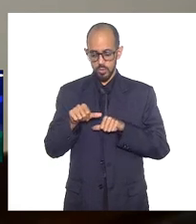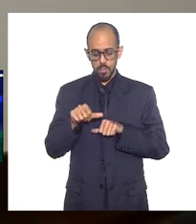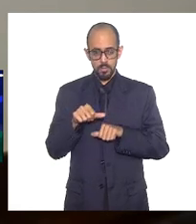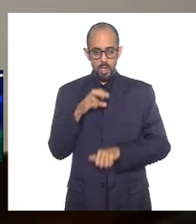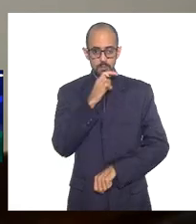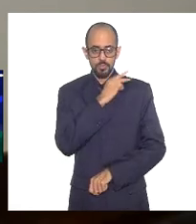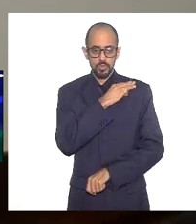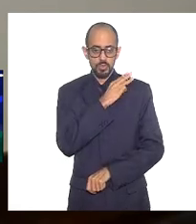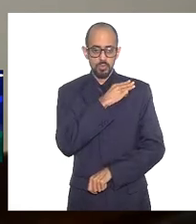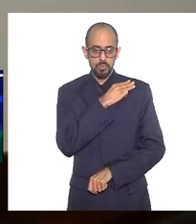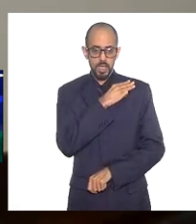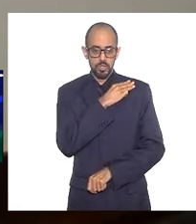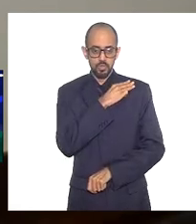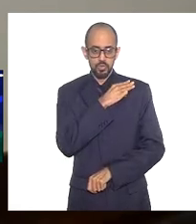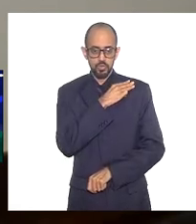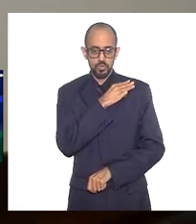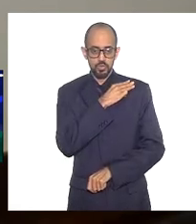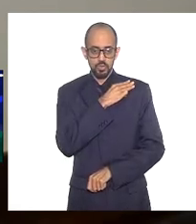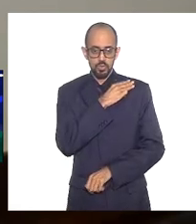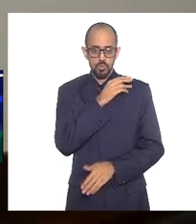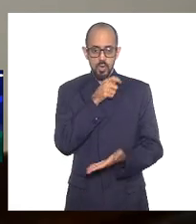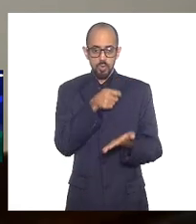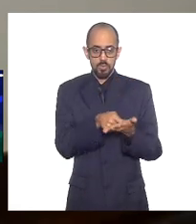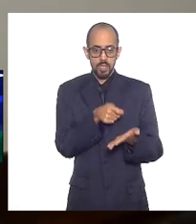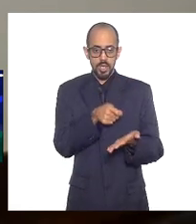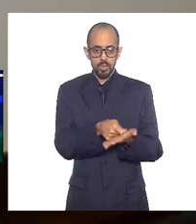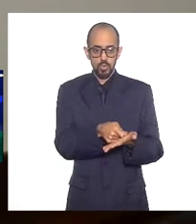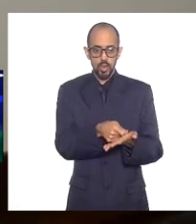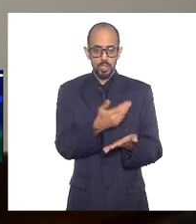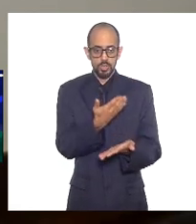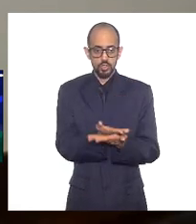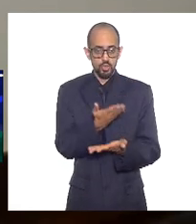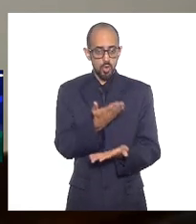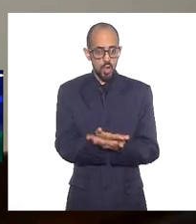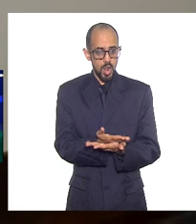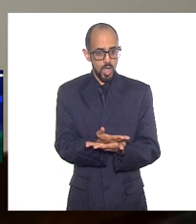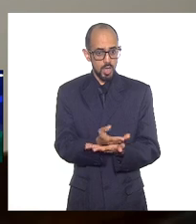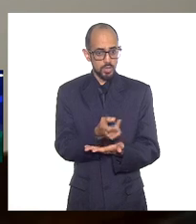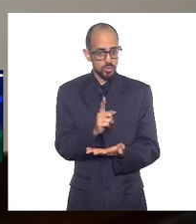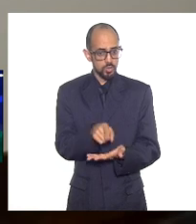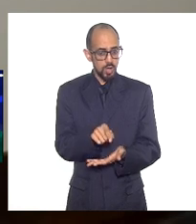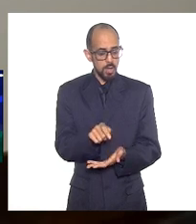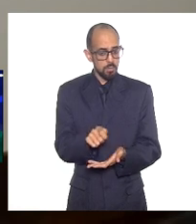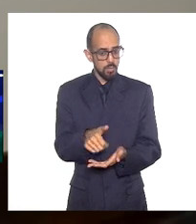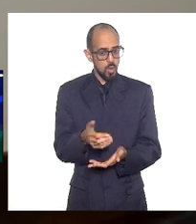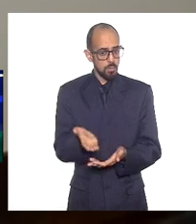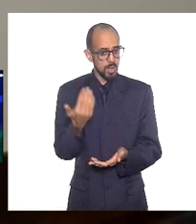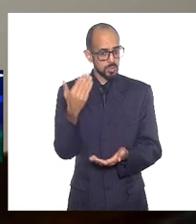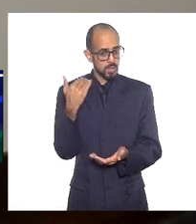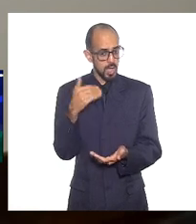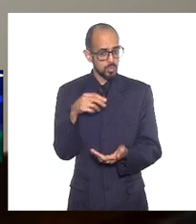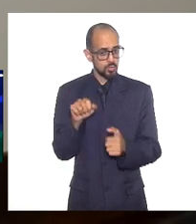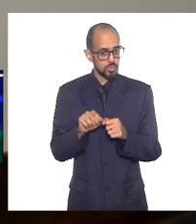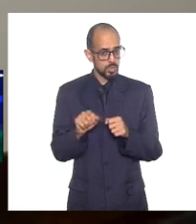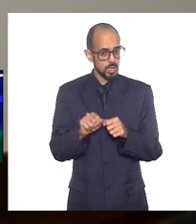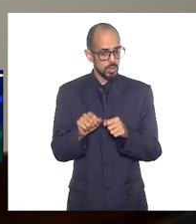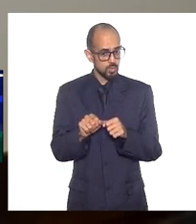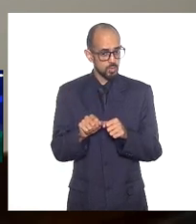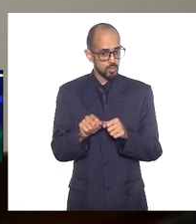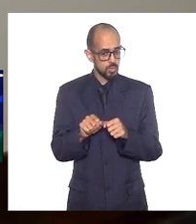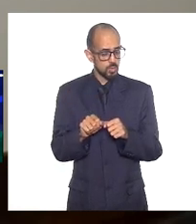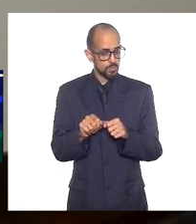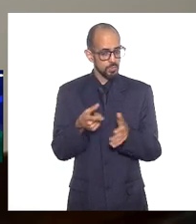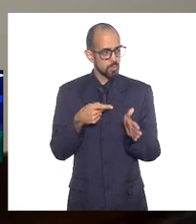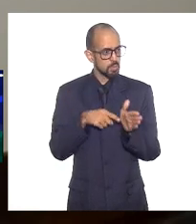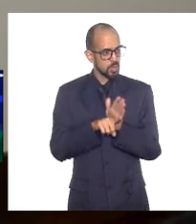médio numa etapa obrigatória da escolaridade. Isso é muito recente no Brasil. Sabe de quando é a obrigatoriedade do